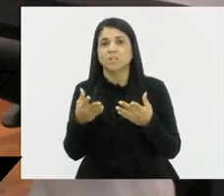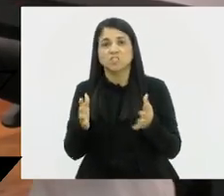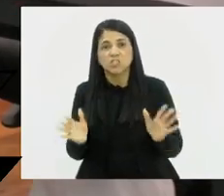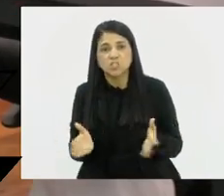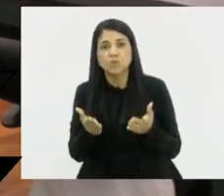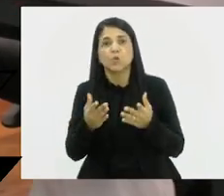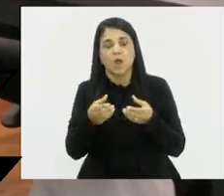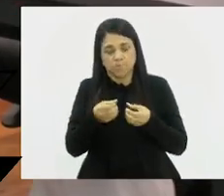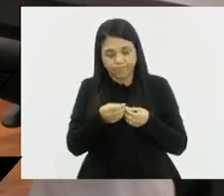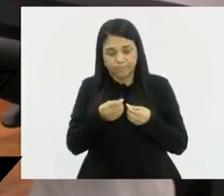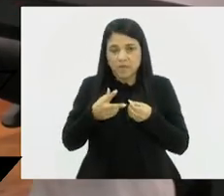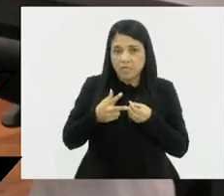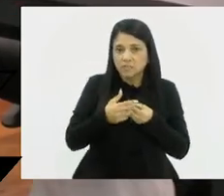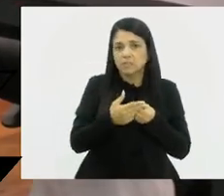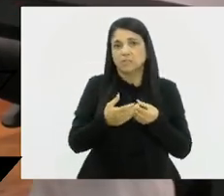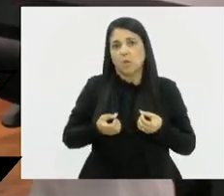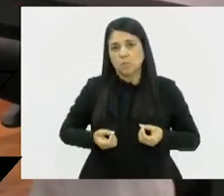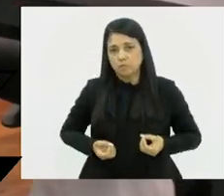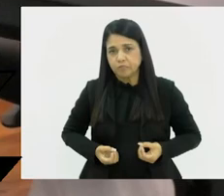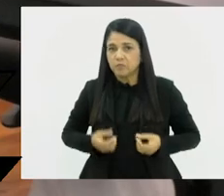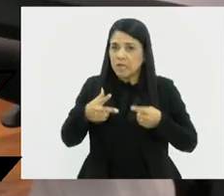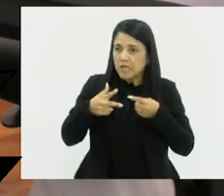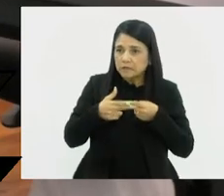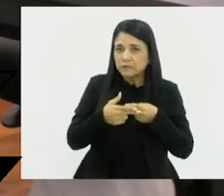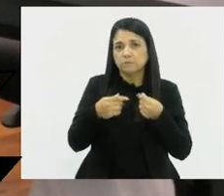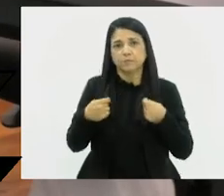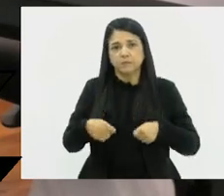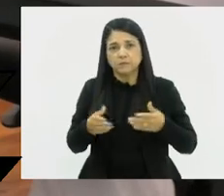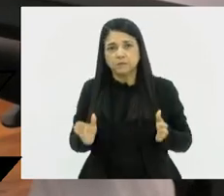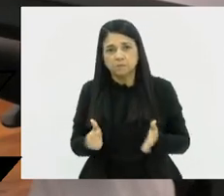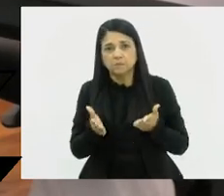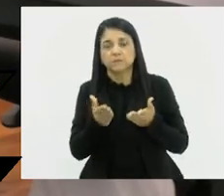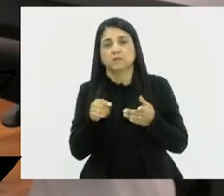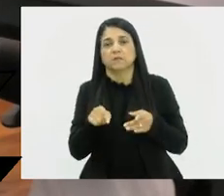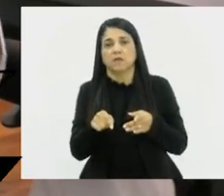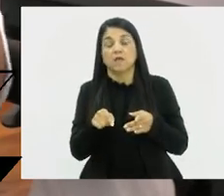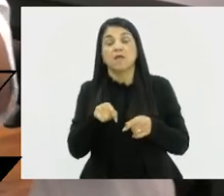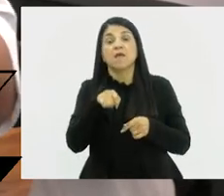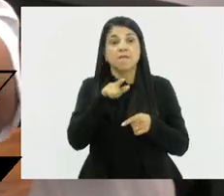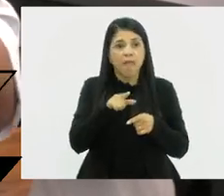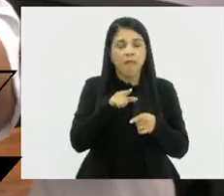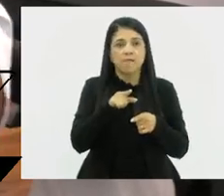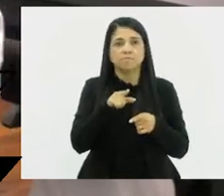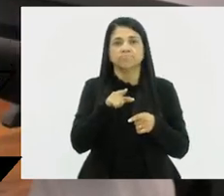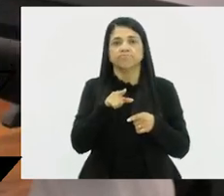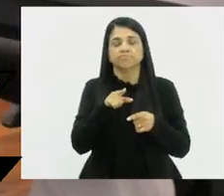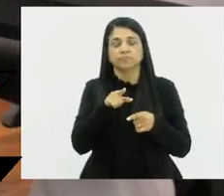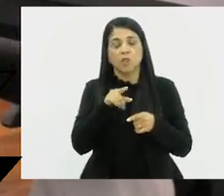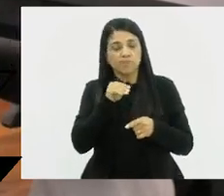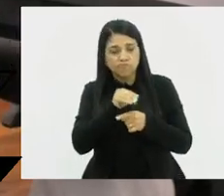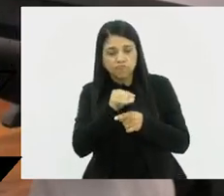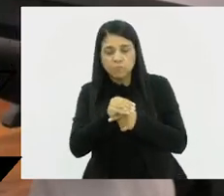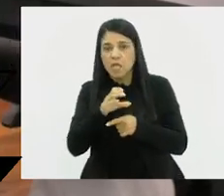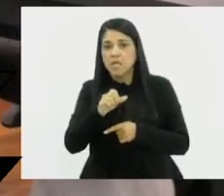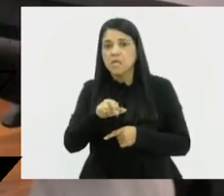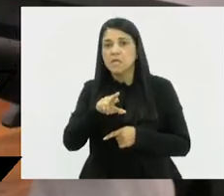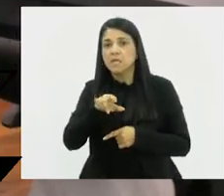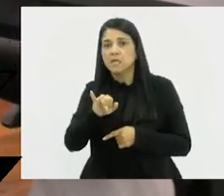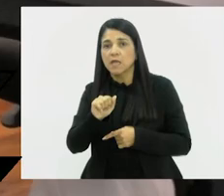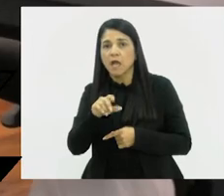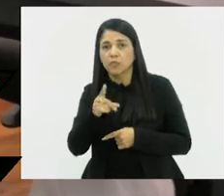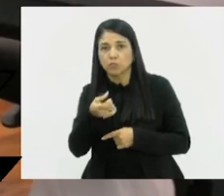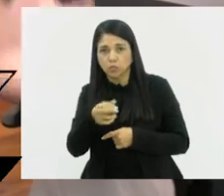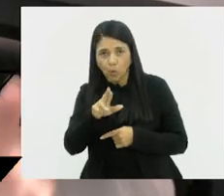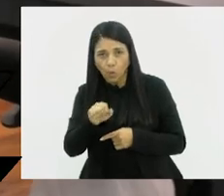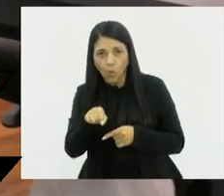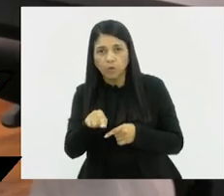a castração. Tem que ter castração. Eu acho que tem que estar reproduzindo, é um criador sério. Eu acho que o cara que é pet, que não tem nenhum intuito